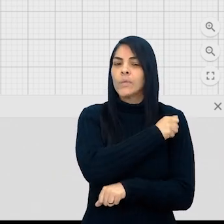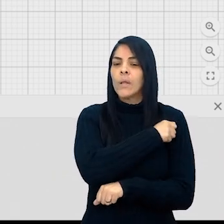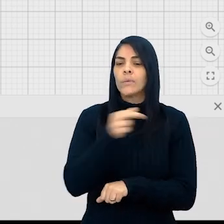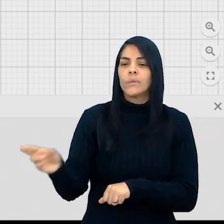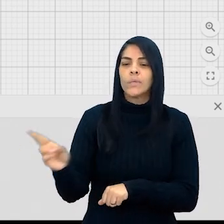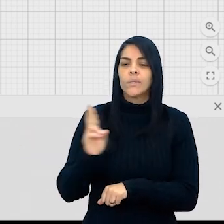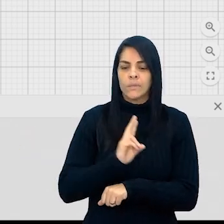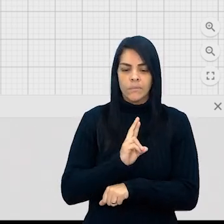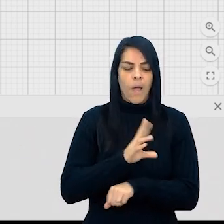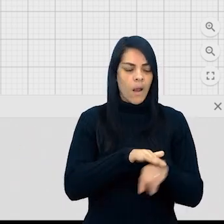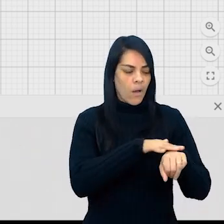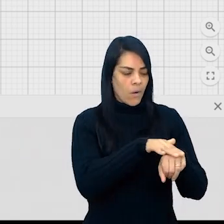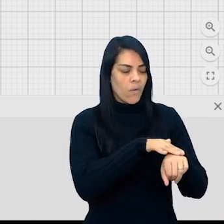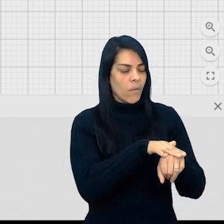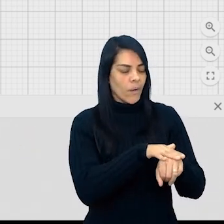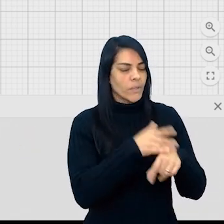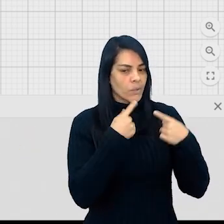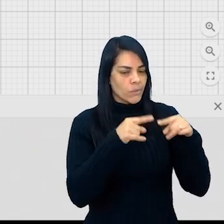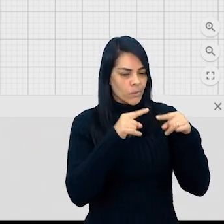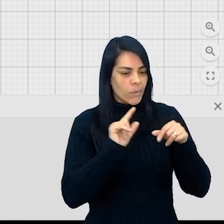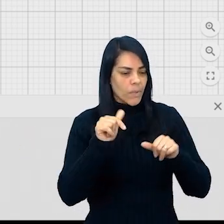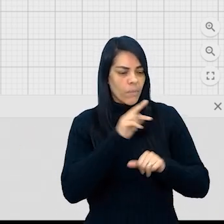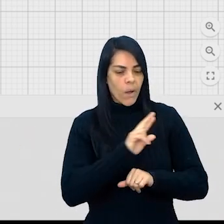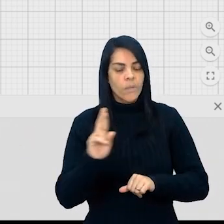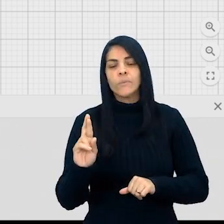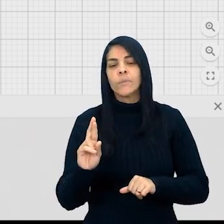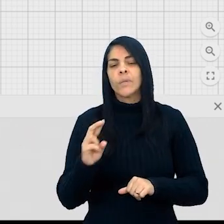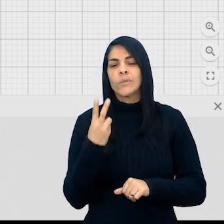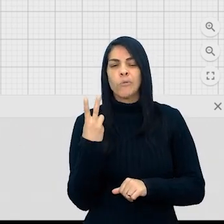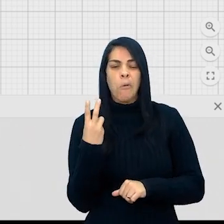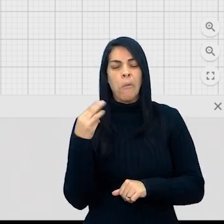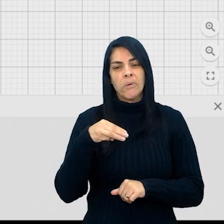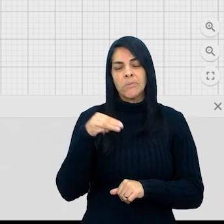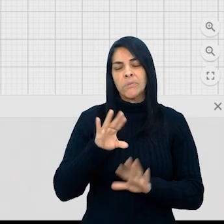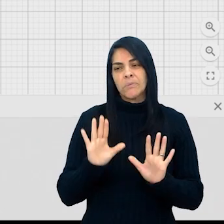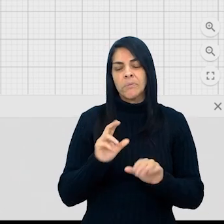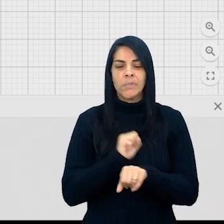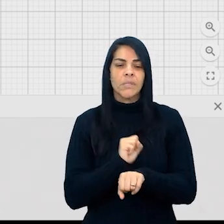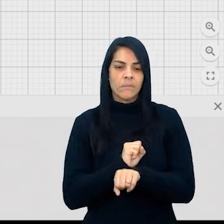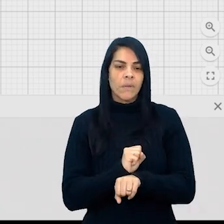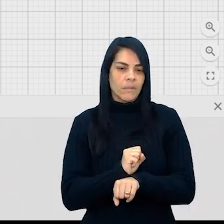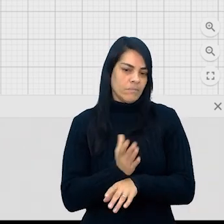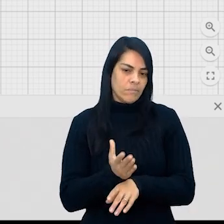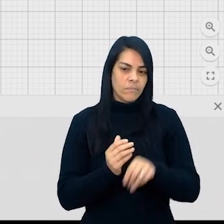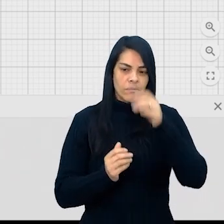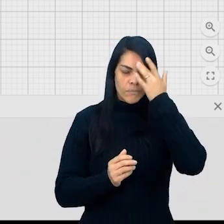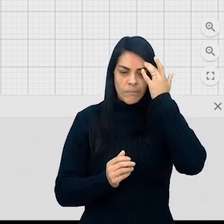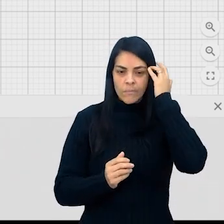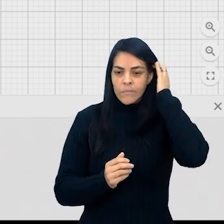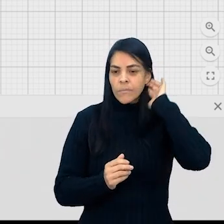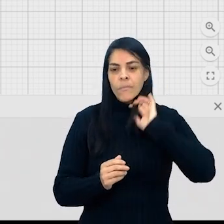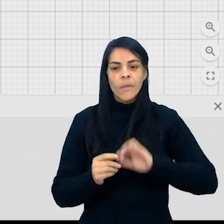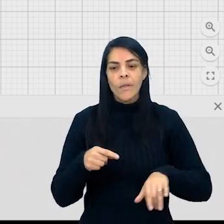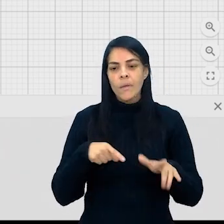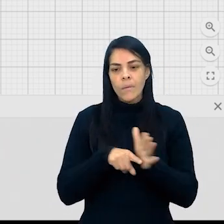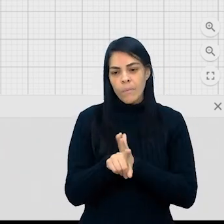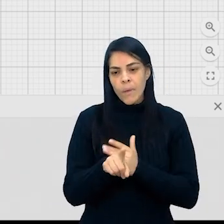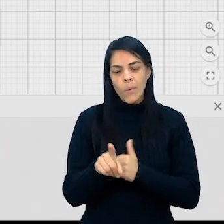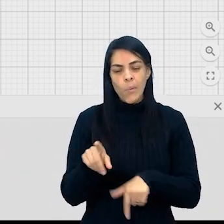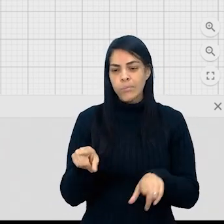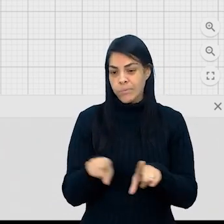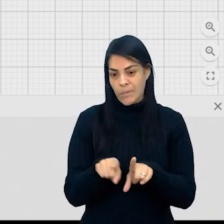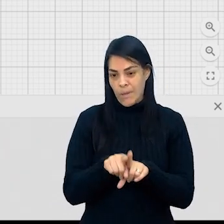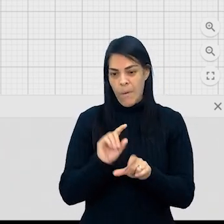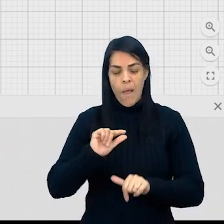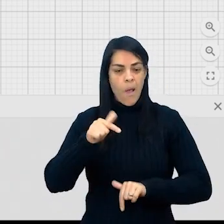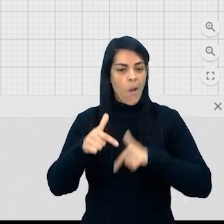e conversarem, né? Dá uns 2 minutos, enfim, só para retomar. E perguntar também